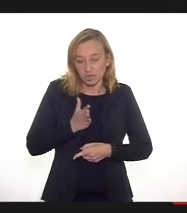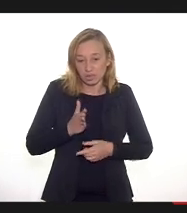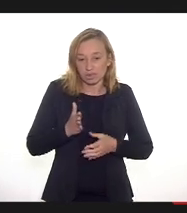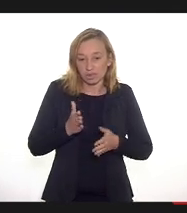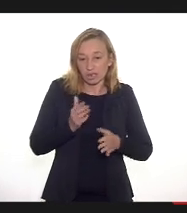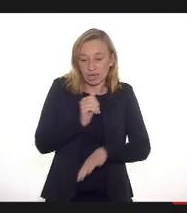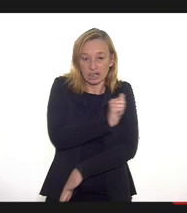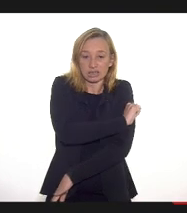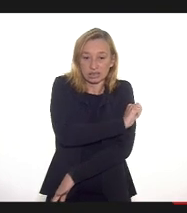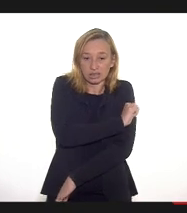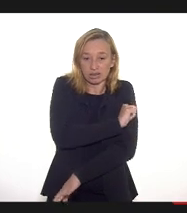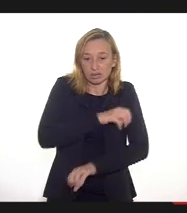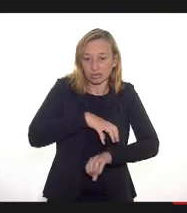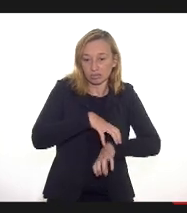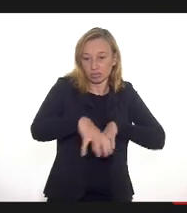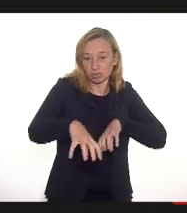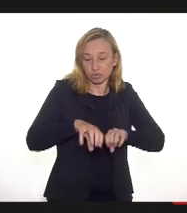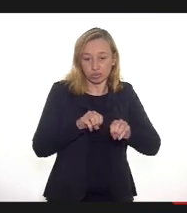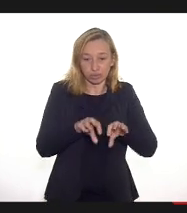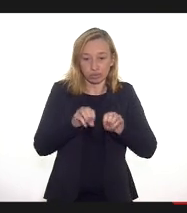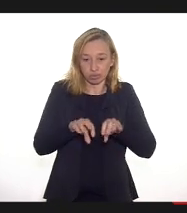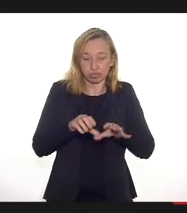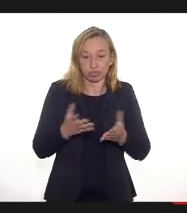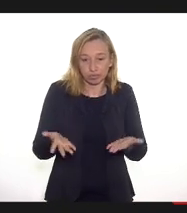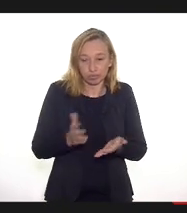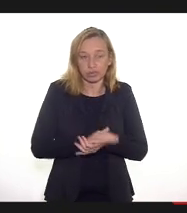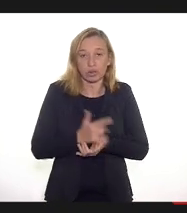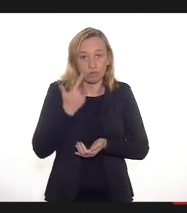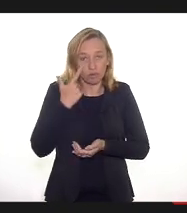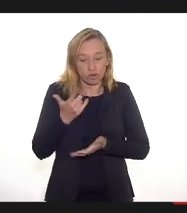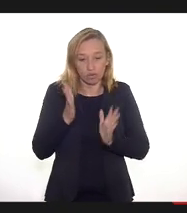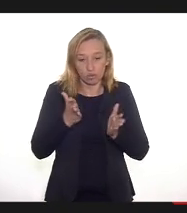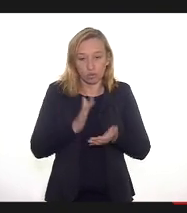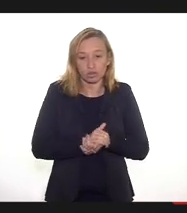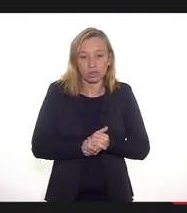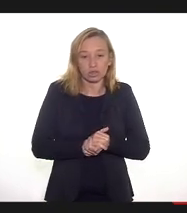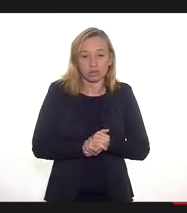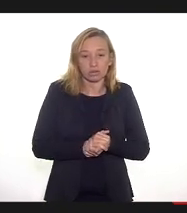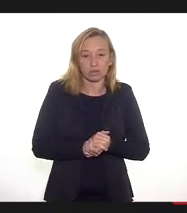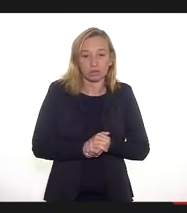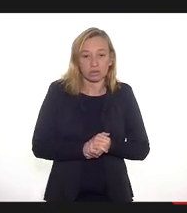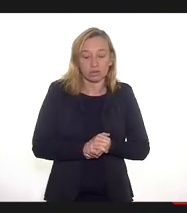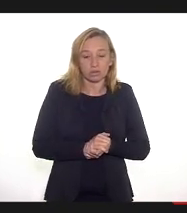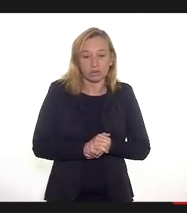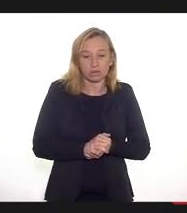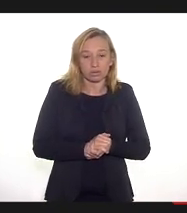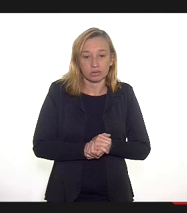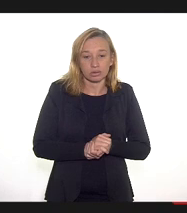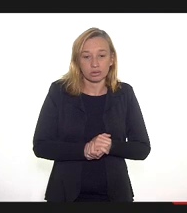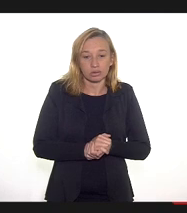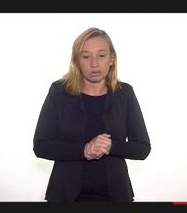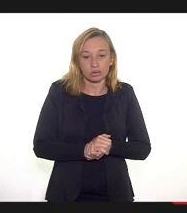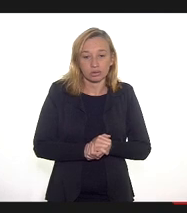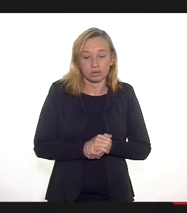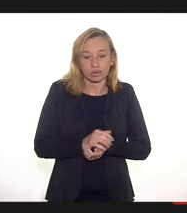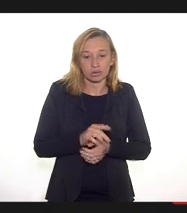são remotas, e hoje eu vejo que até após